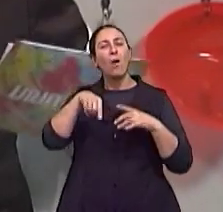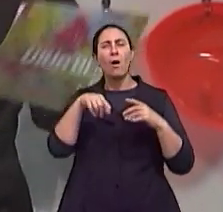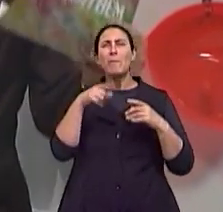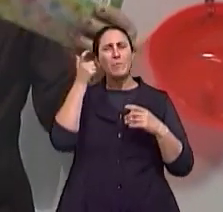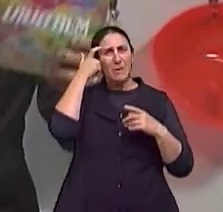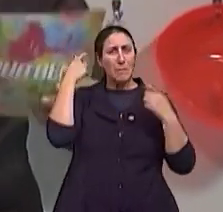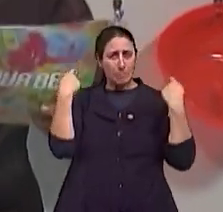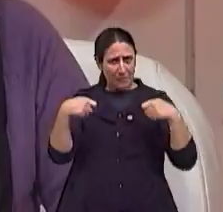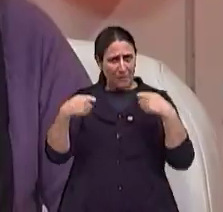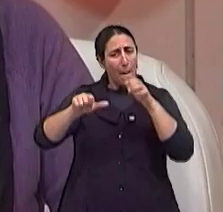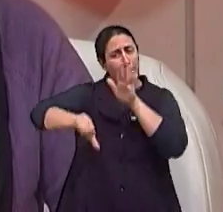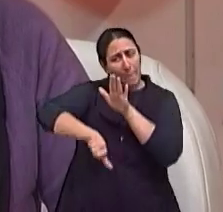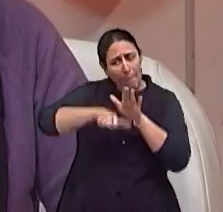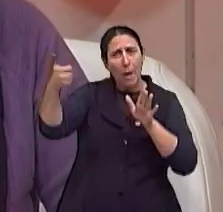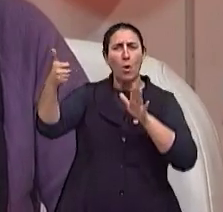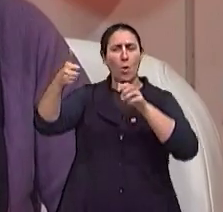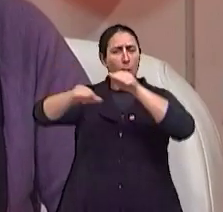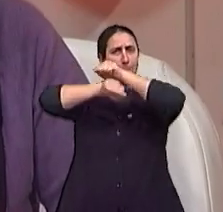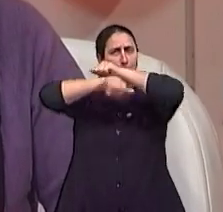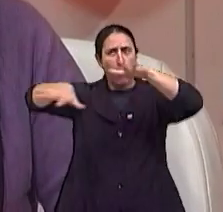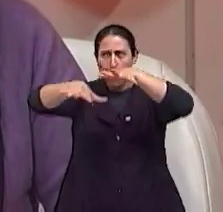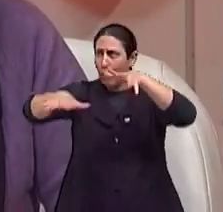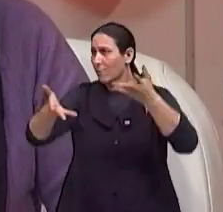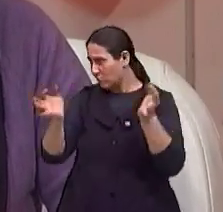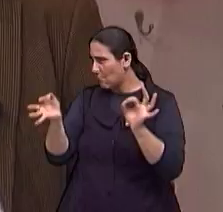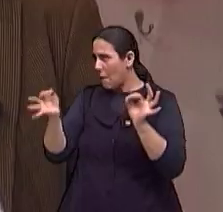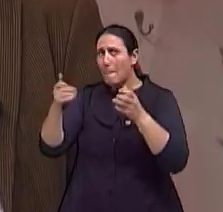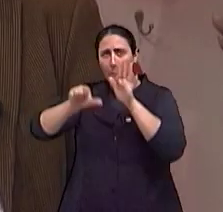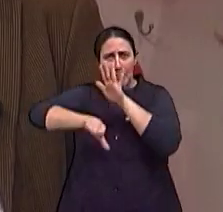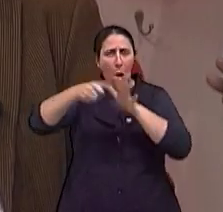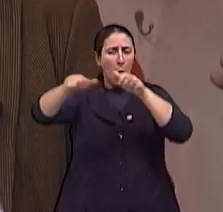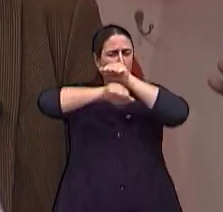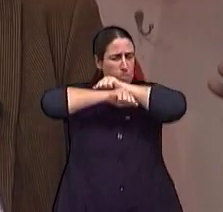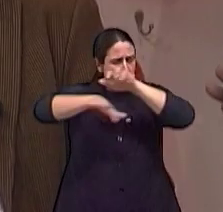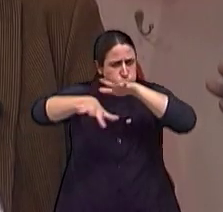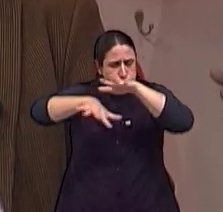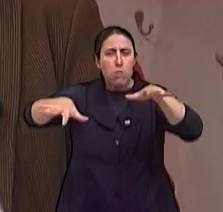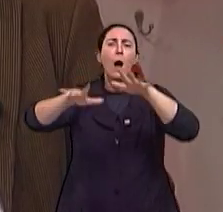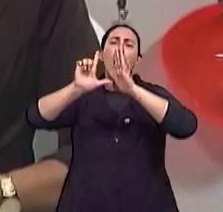que tem que explodir para depois se reorganizar mais